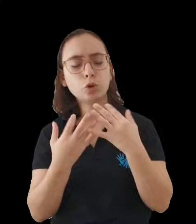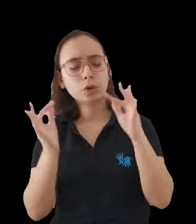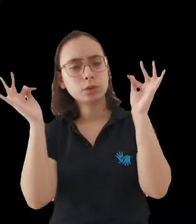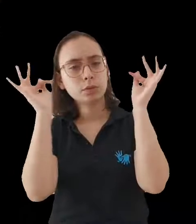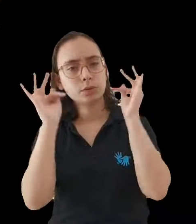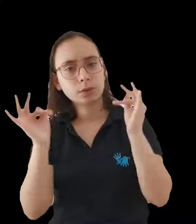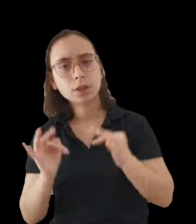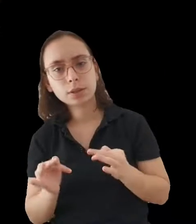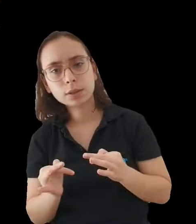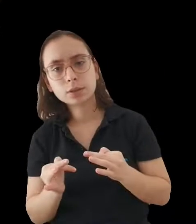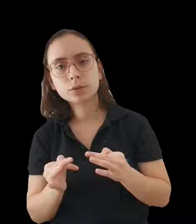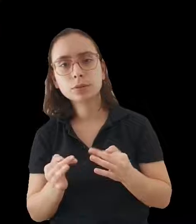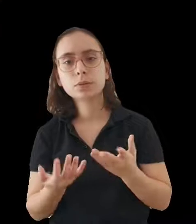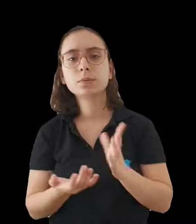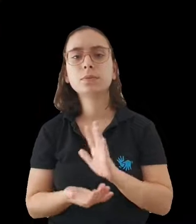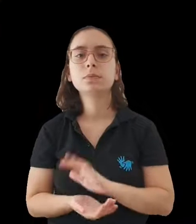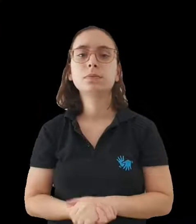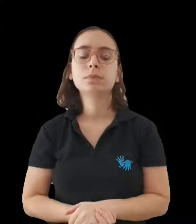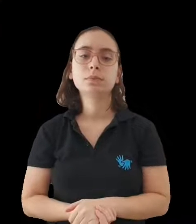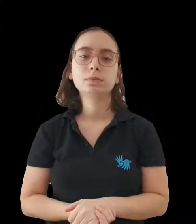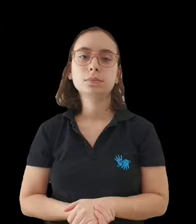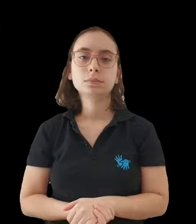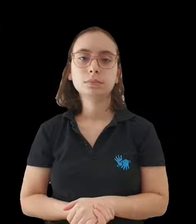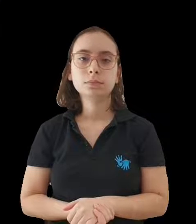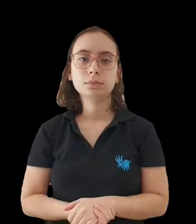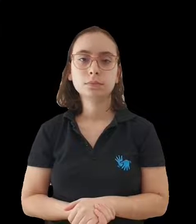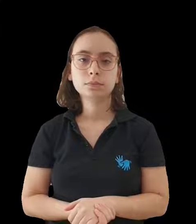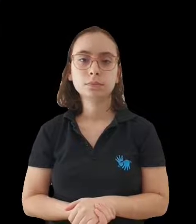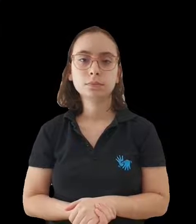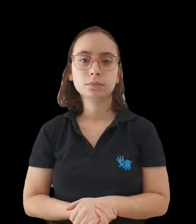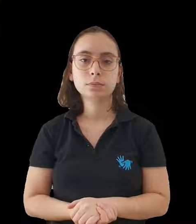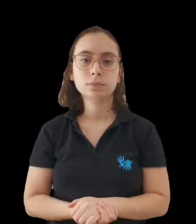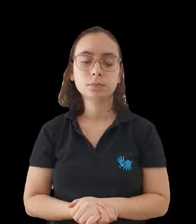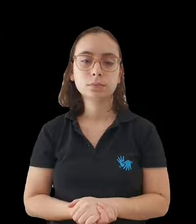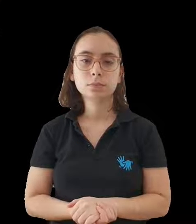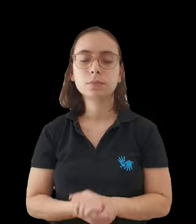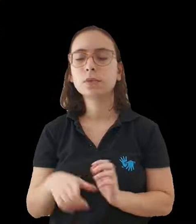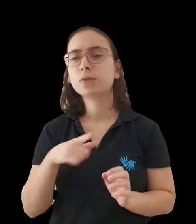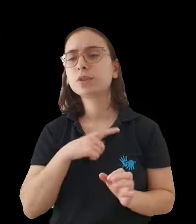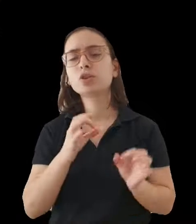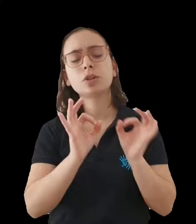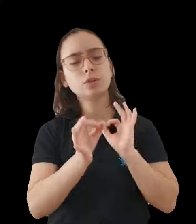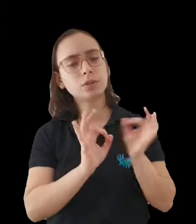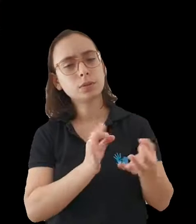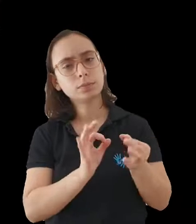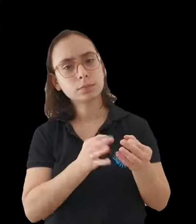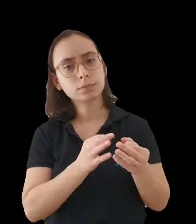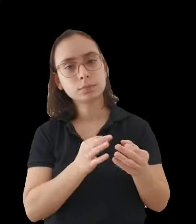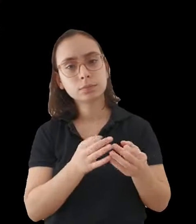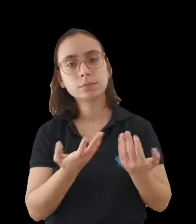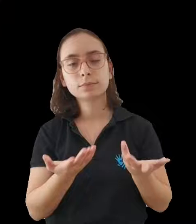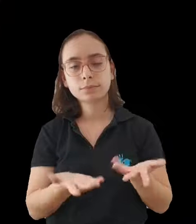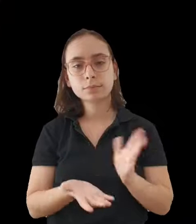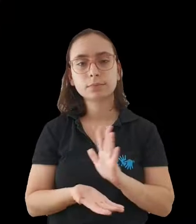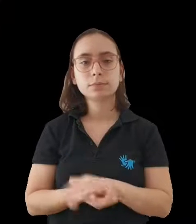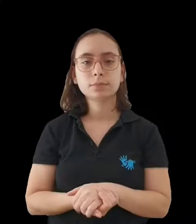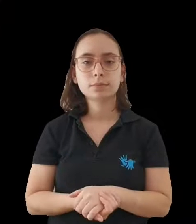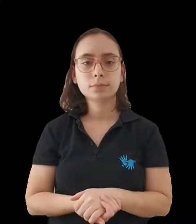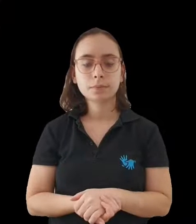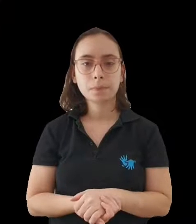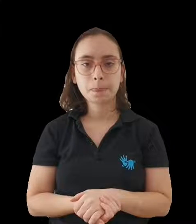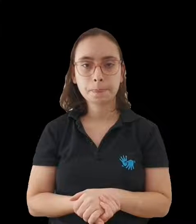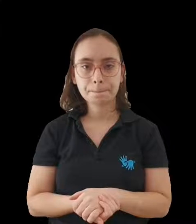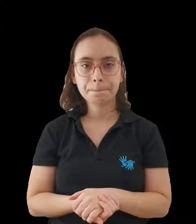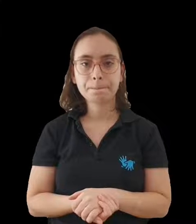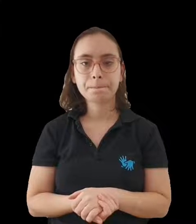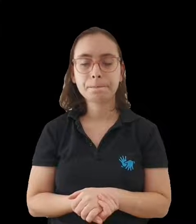feliz mesmo, de que vocês tenham entrado no projeto. E, ao mesmo tempo, assim, toda a equipe